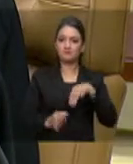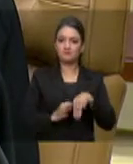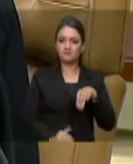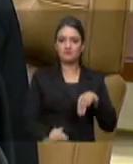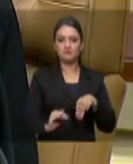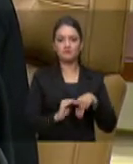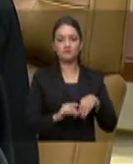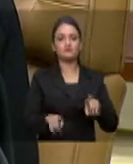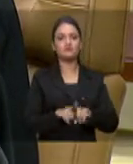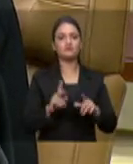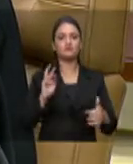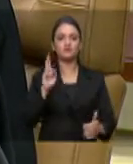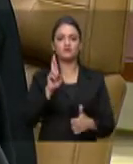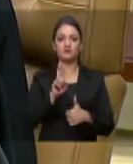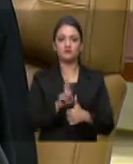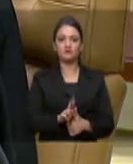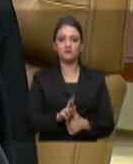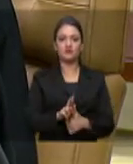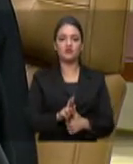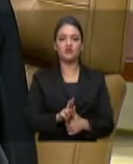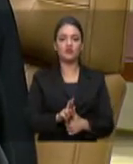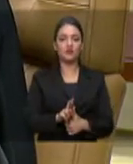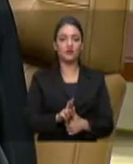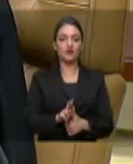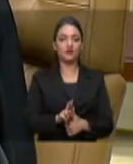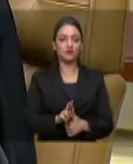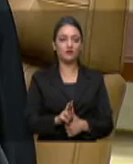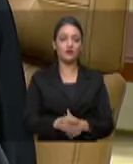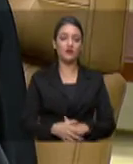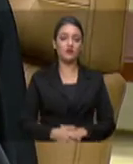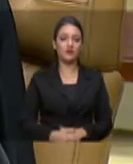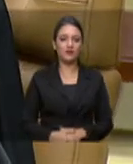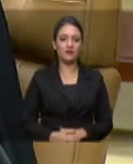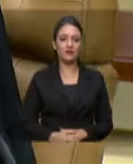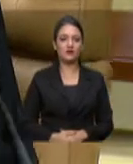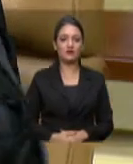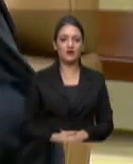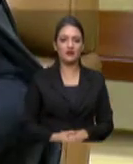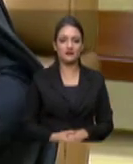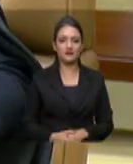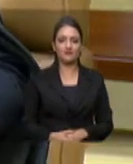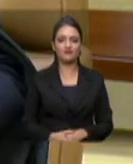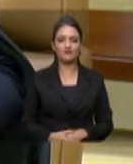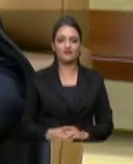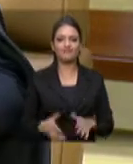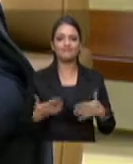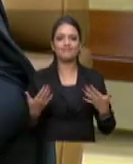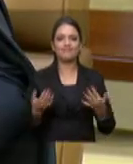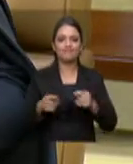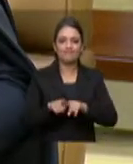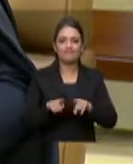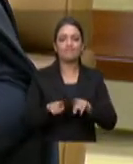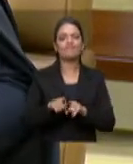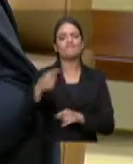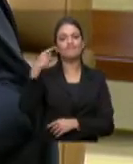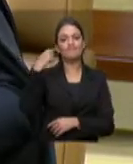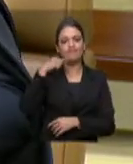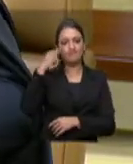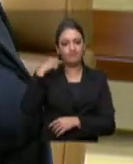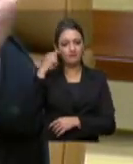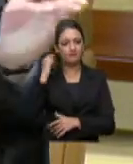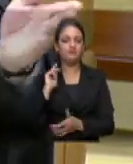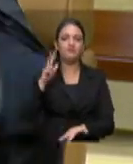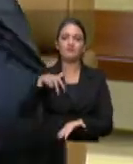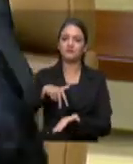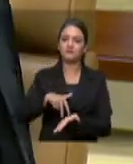eminente Procurador-Geral da República, doutor Aras, aos nobres advogados que sustentaram